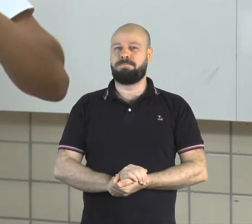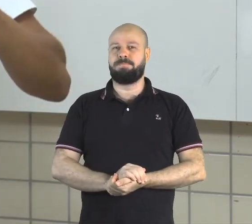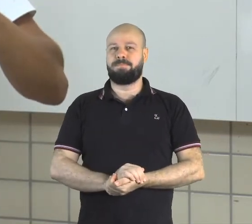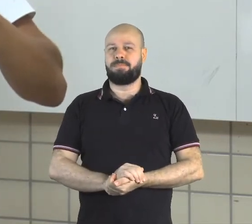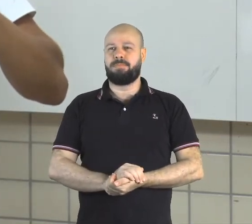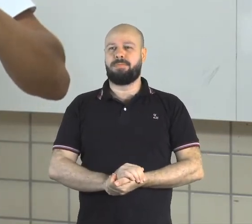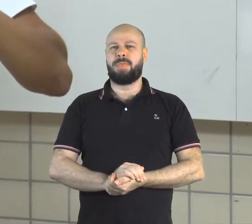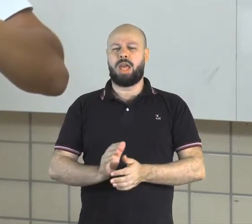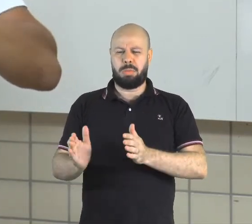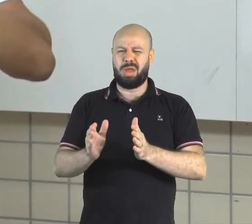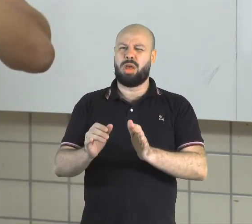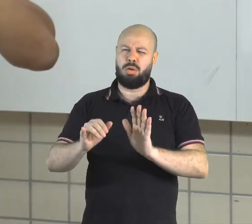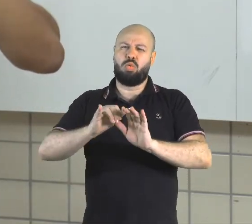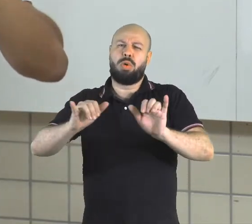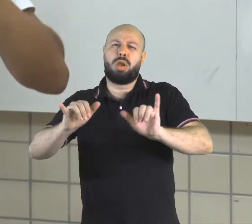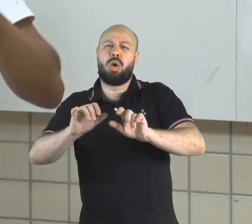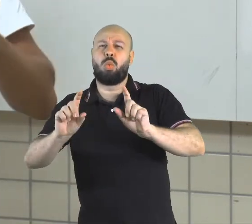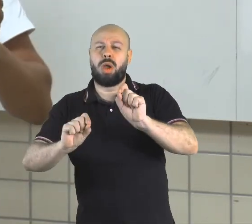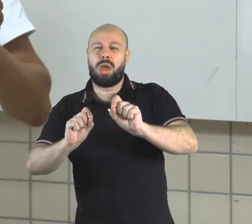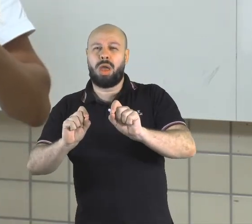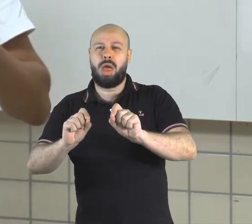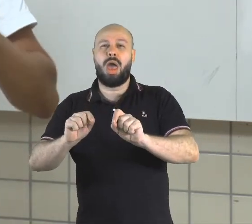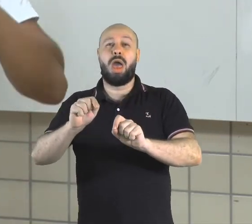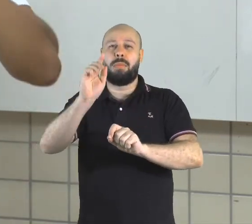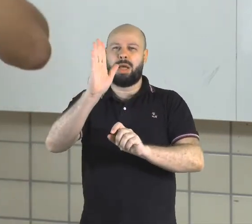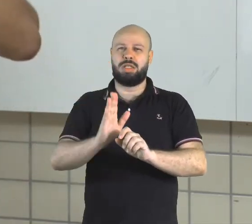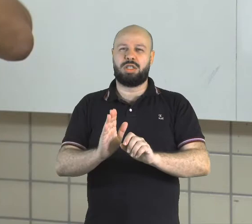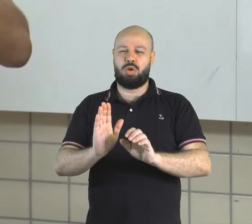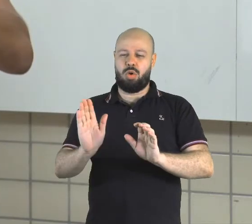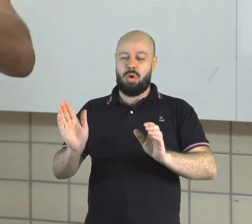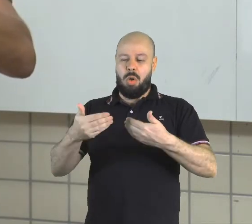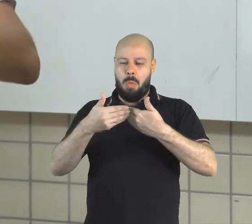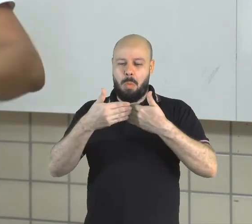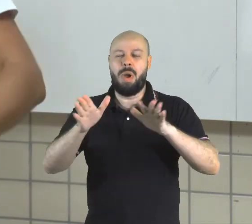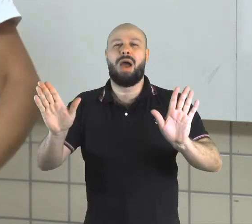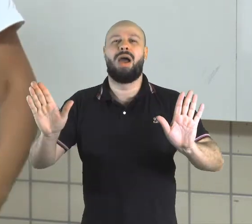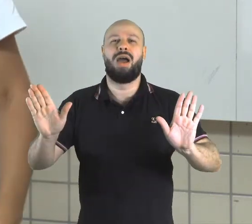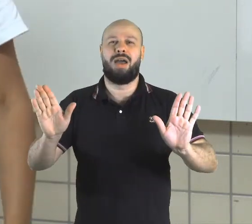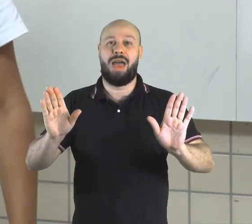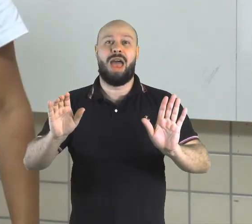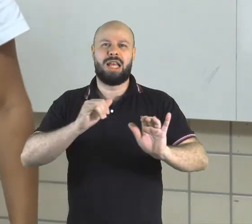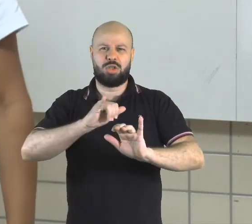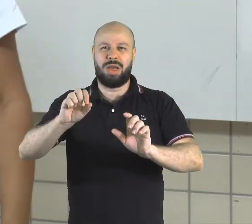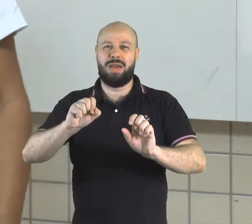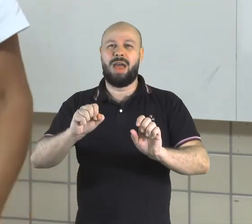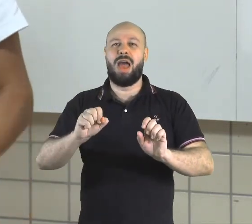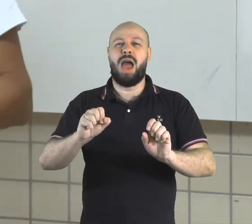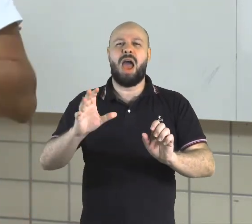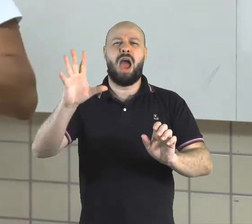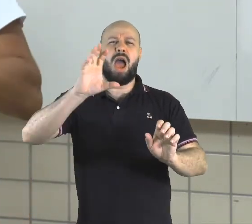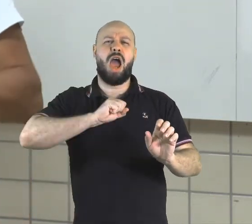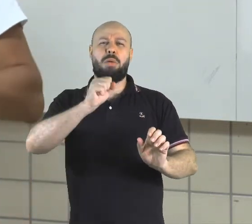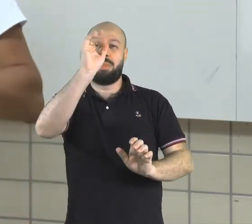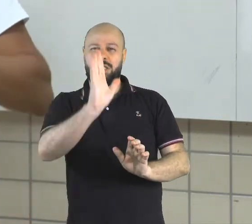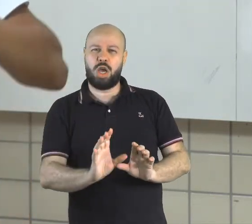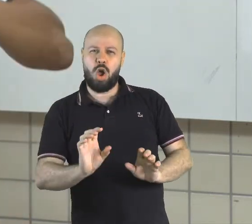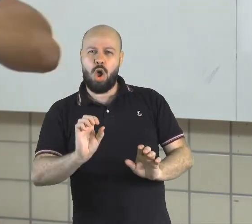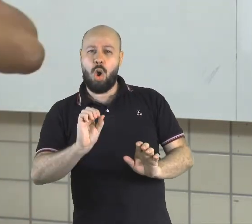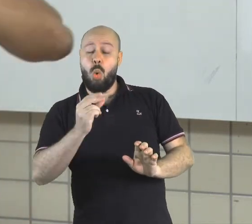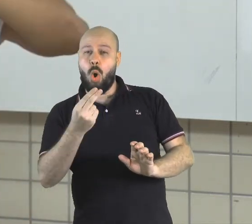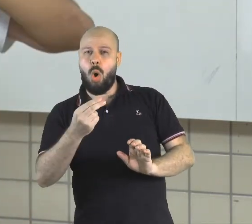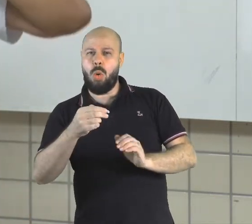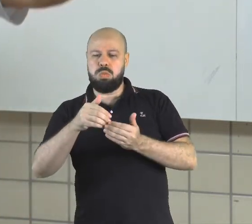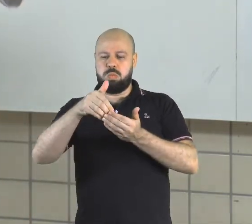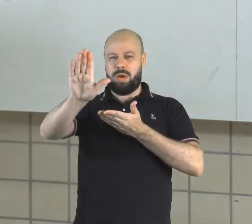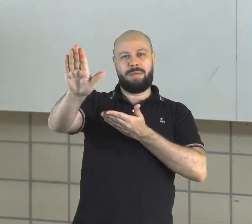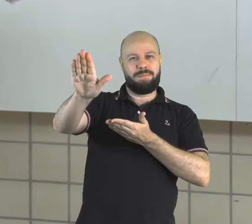campanha chamada Ninguém Segura Esse País. Ame o Brasil ou deixe-o, justamente porque a economia brasileira estava